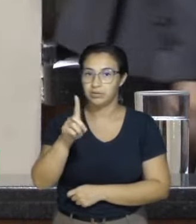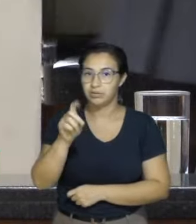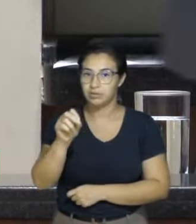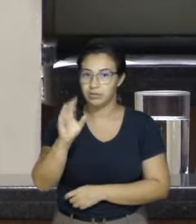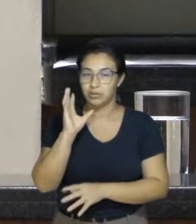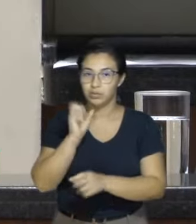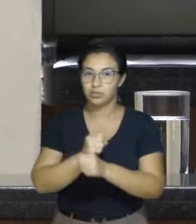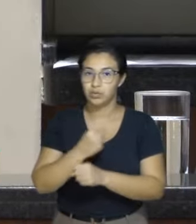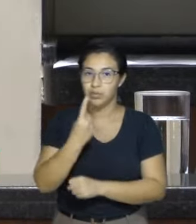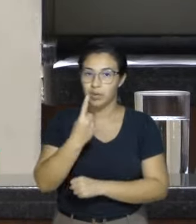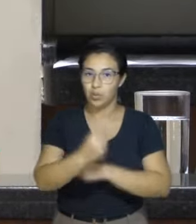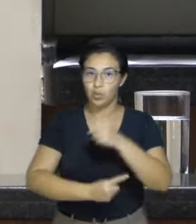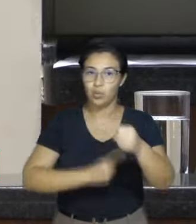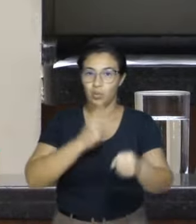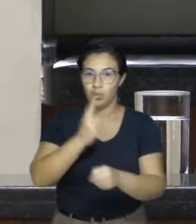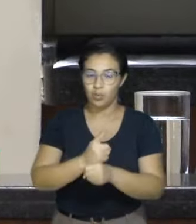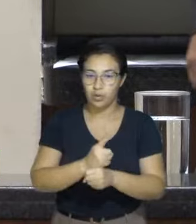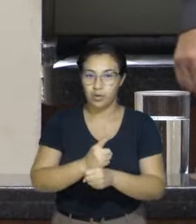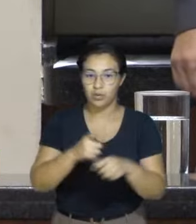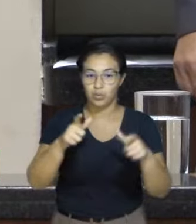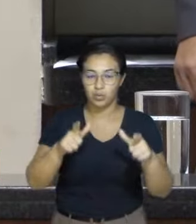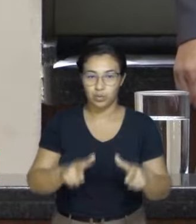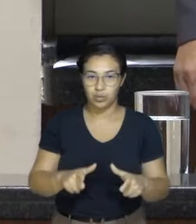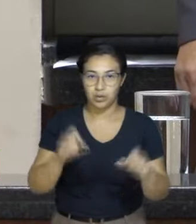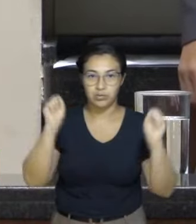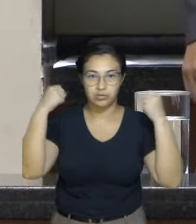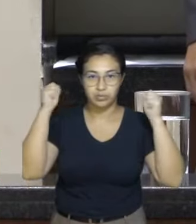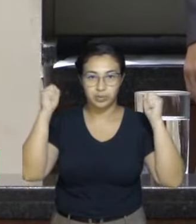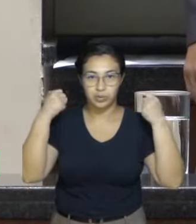sede estadual no município de Chapecó, em discussão.